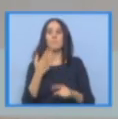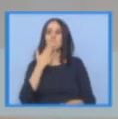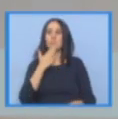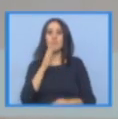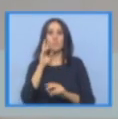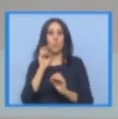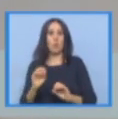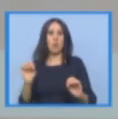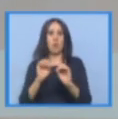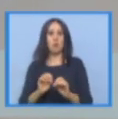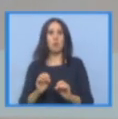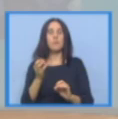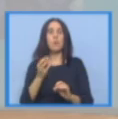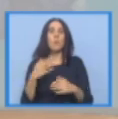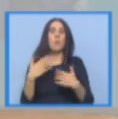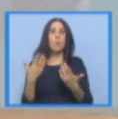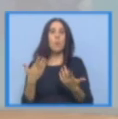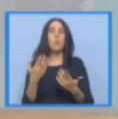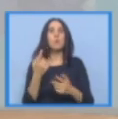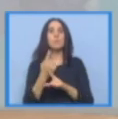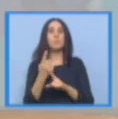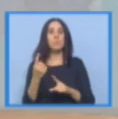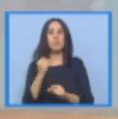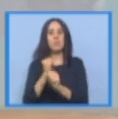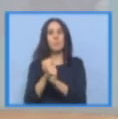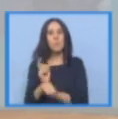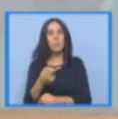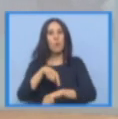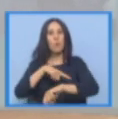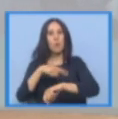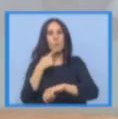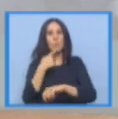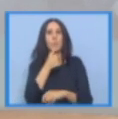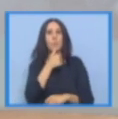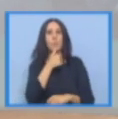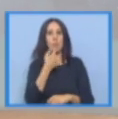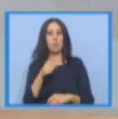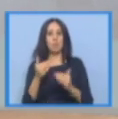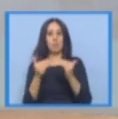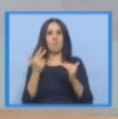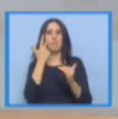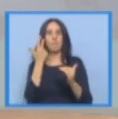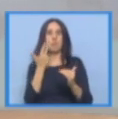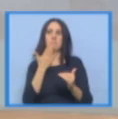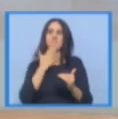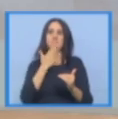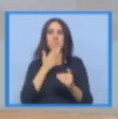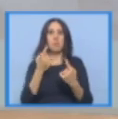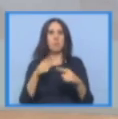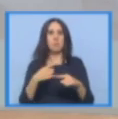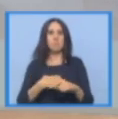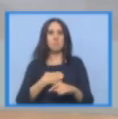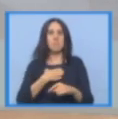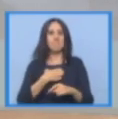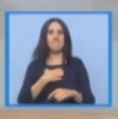suficientemente valorizadas, seja terem de trabalhar muitas horas para terem um nível de vida que acham que é